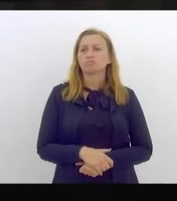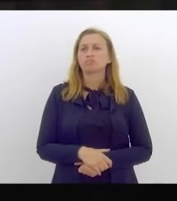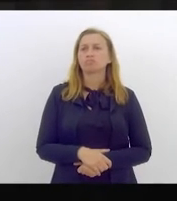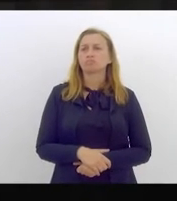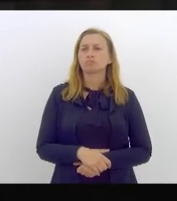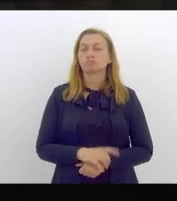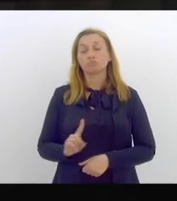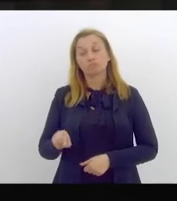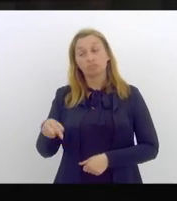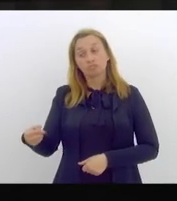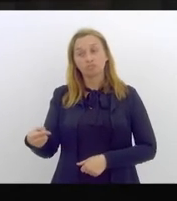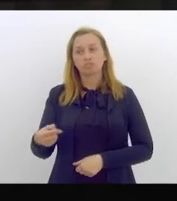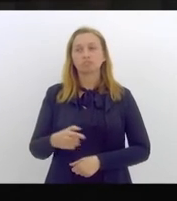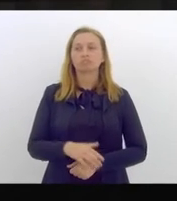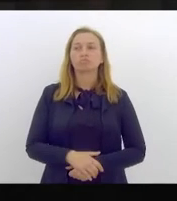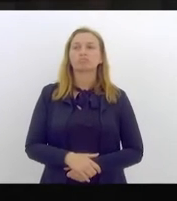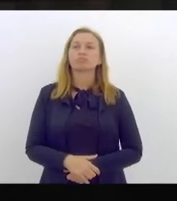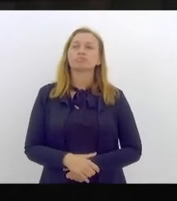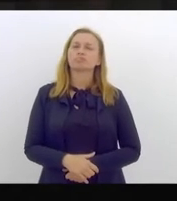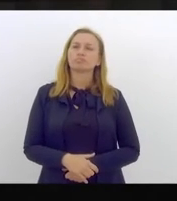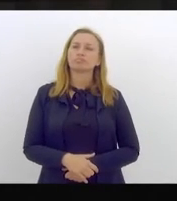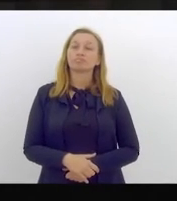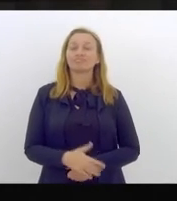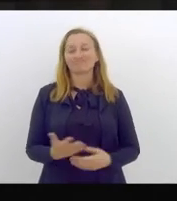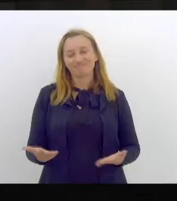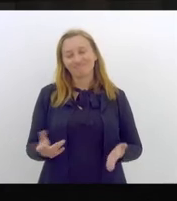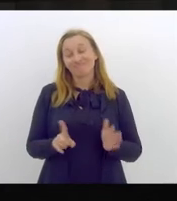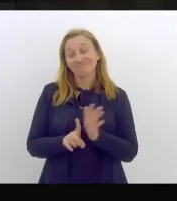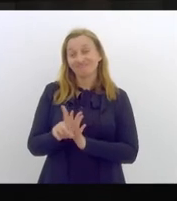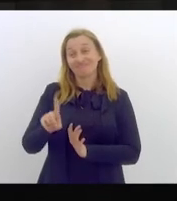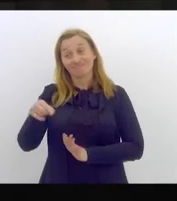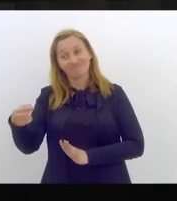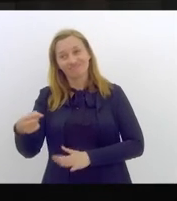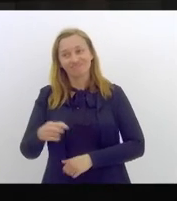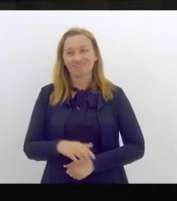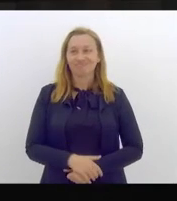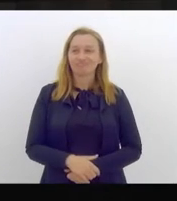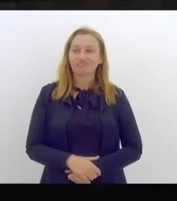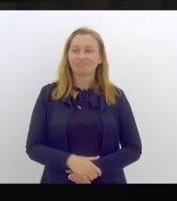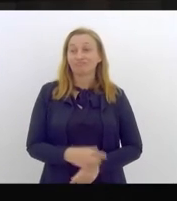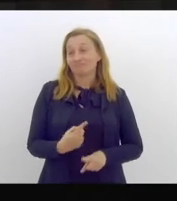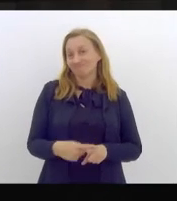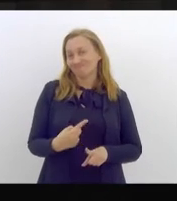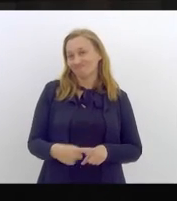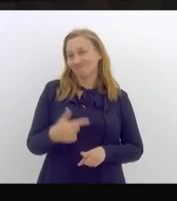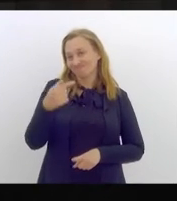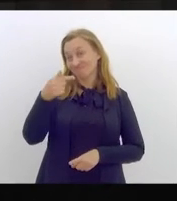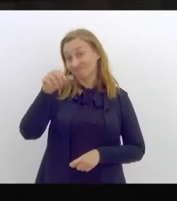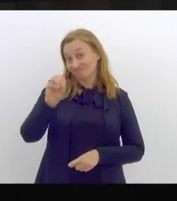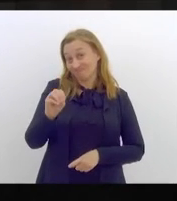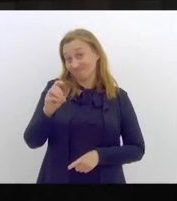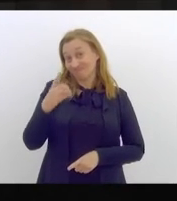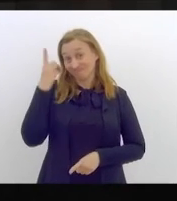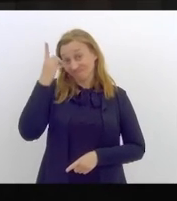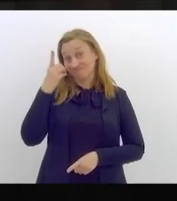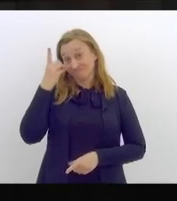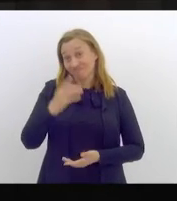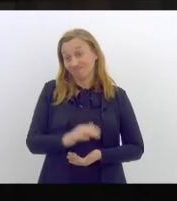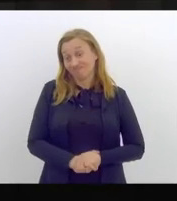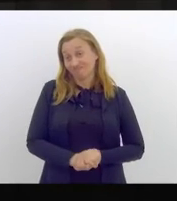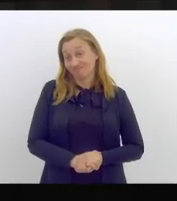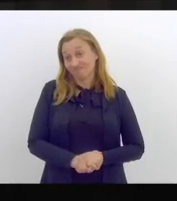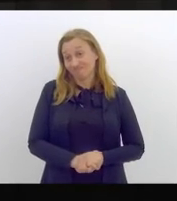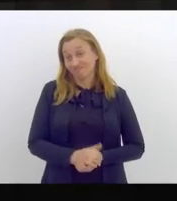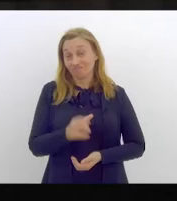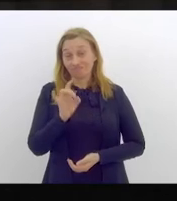os demais? E aí eu pergunto, e os demais? Porque são 70 deputados. Ora, se